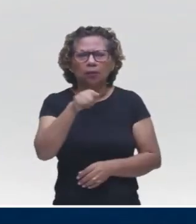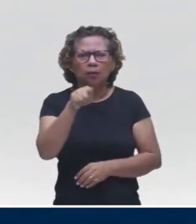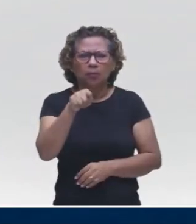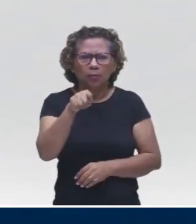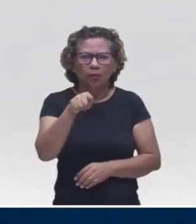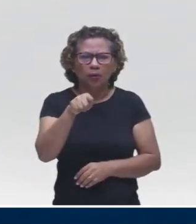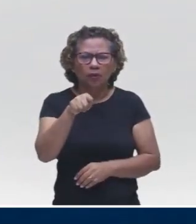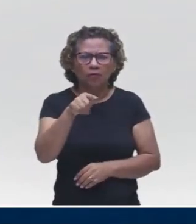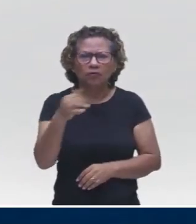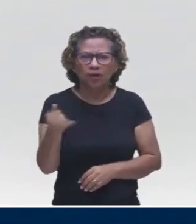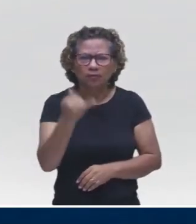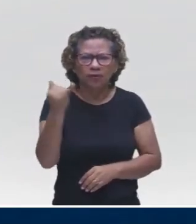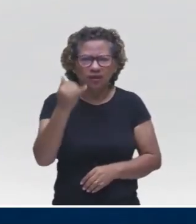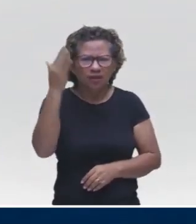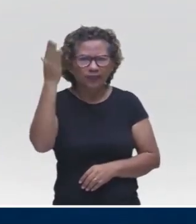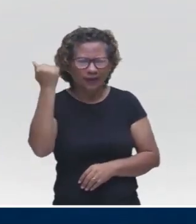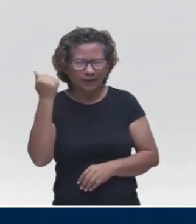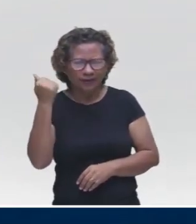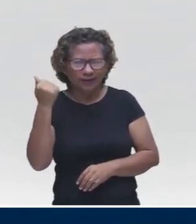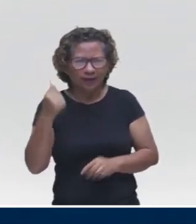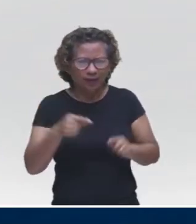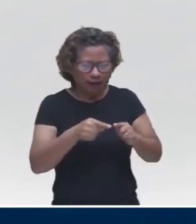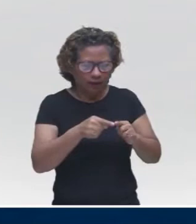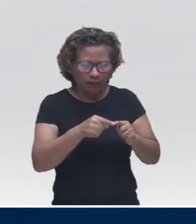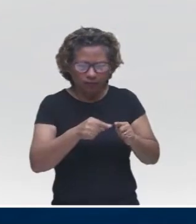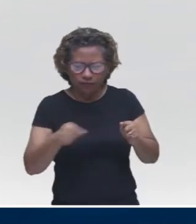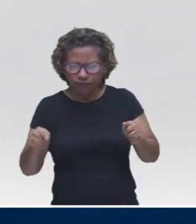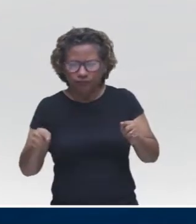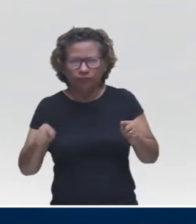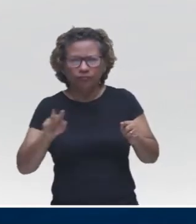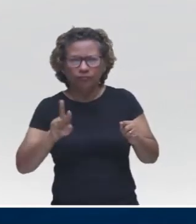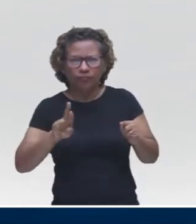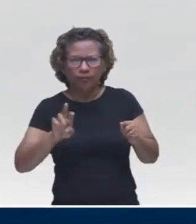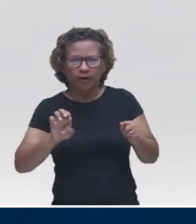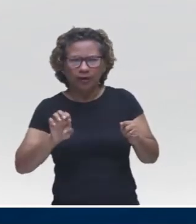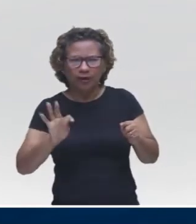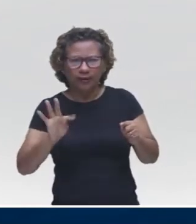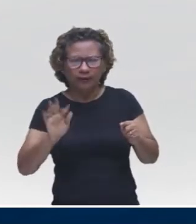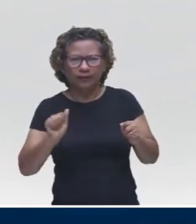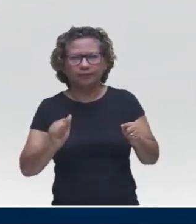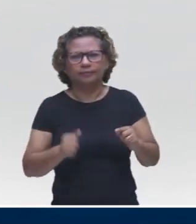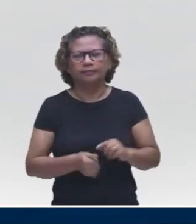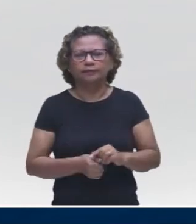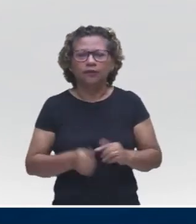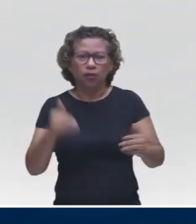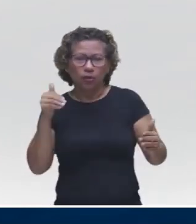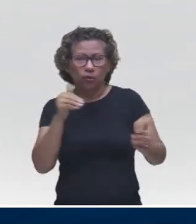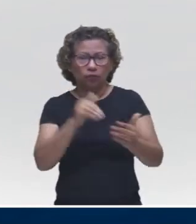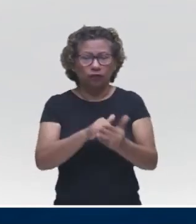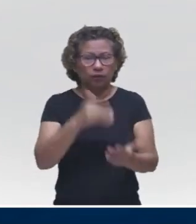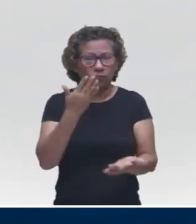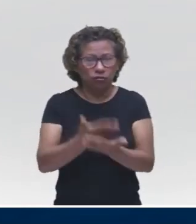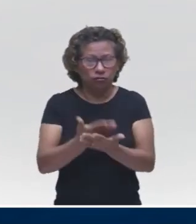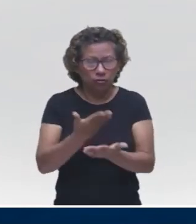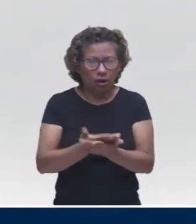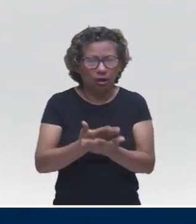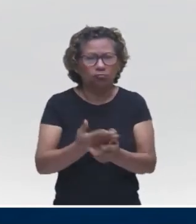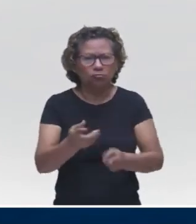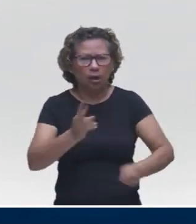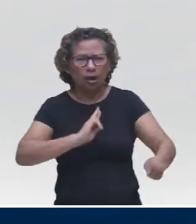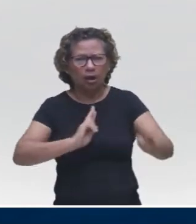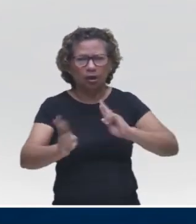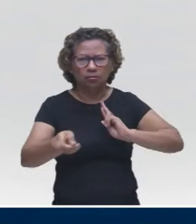uma reta? Então, anotem a pergunta aí e na interatividade final aí vamos discutir as